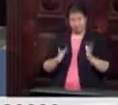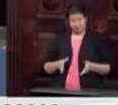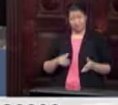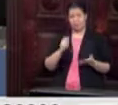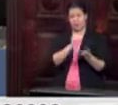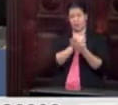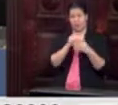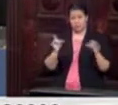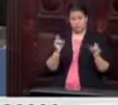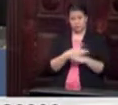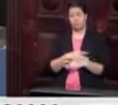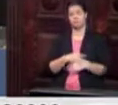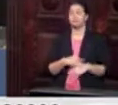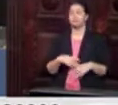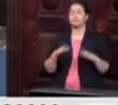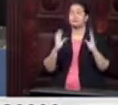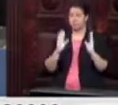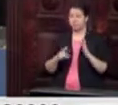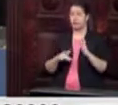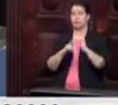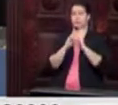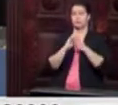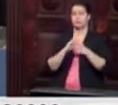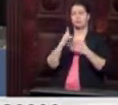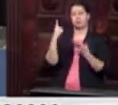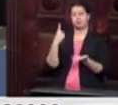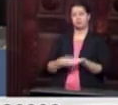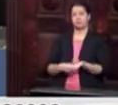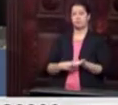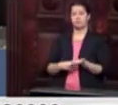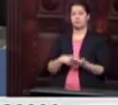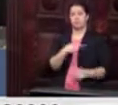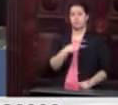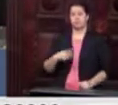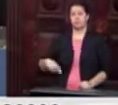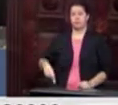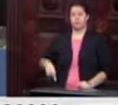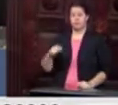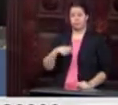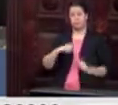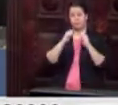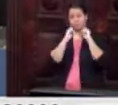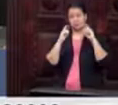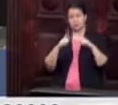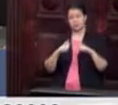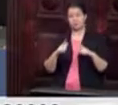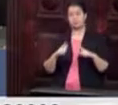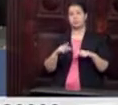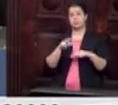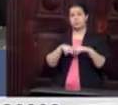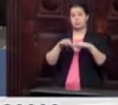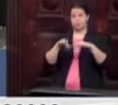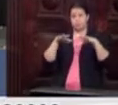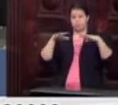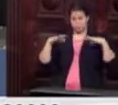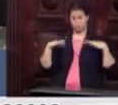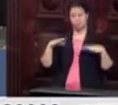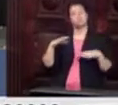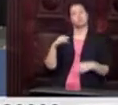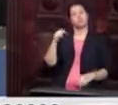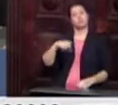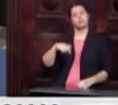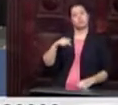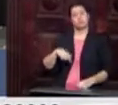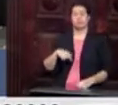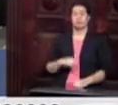do Rio de Janeiro. Isso foi dito da cadeira da presidência da Alerj, em sessão aberta plenária